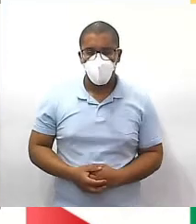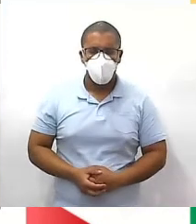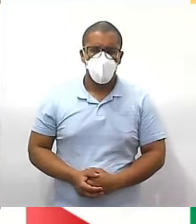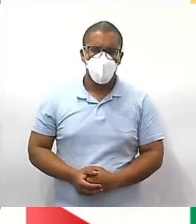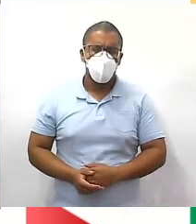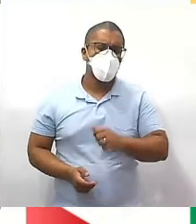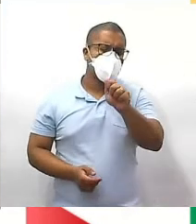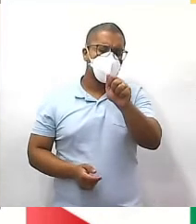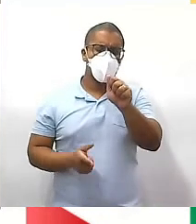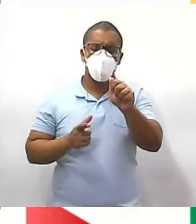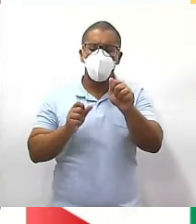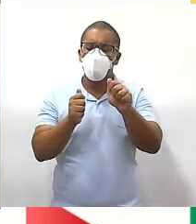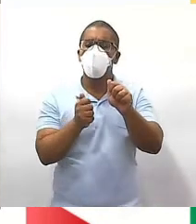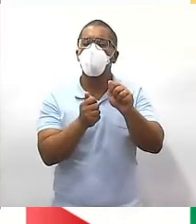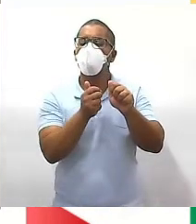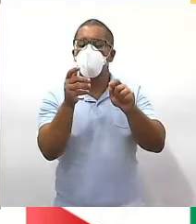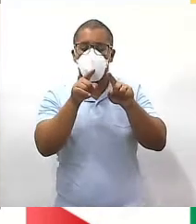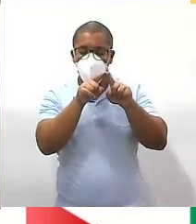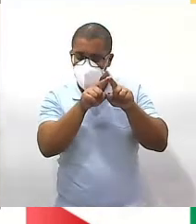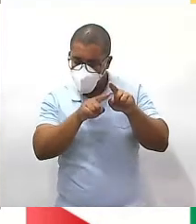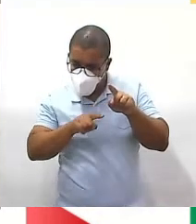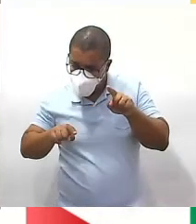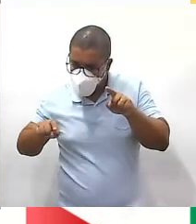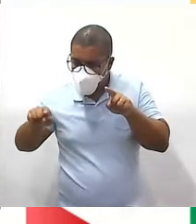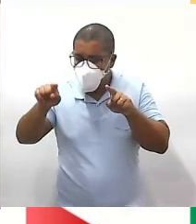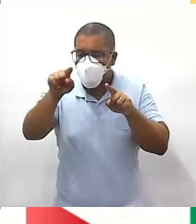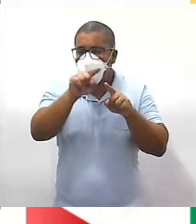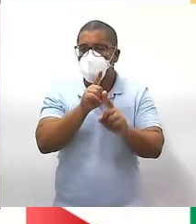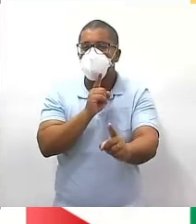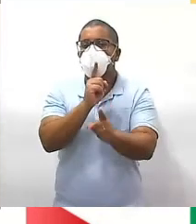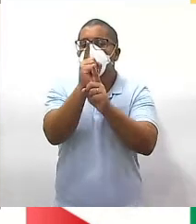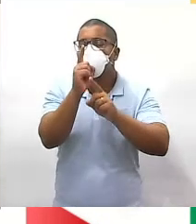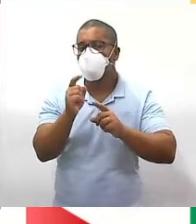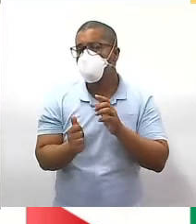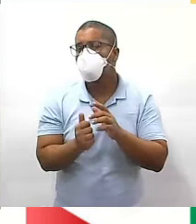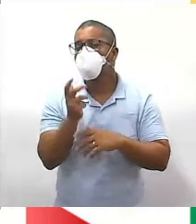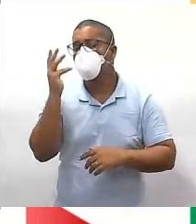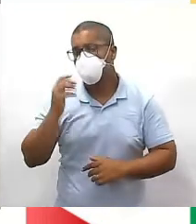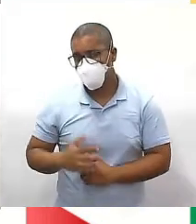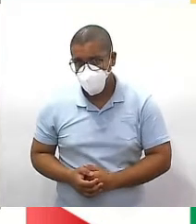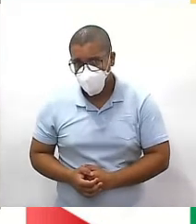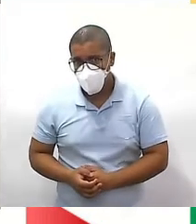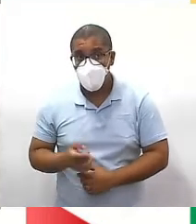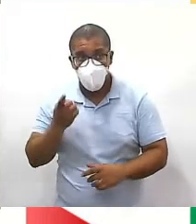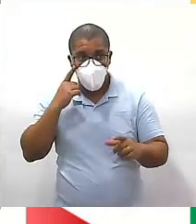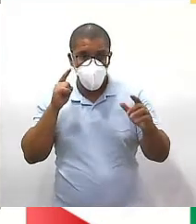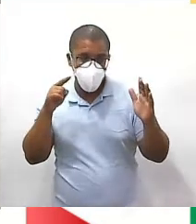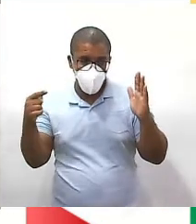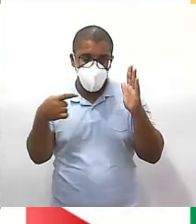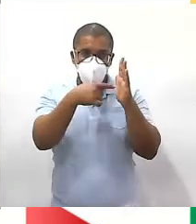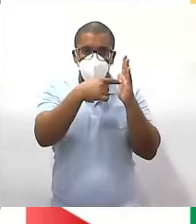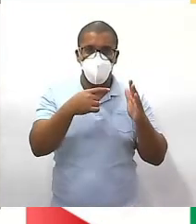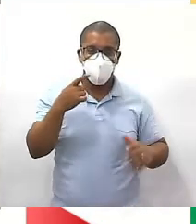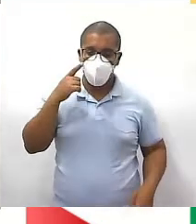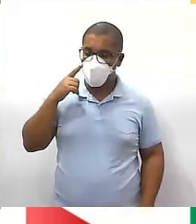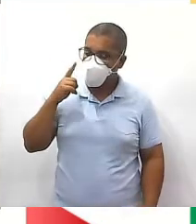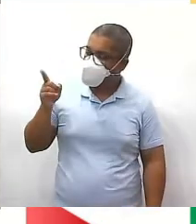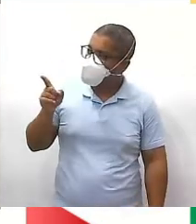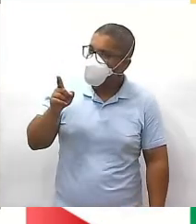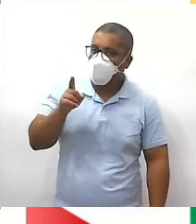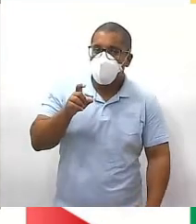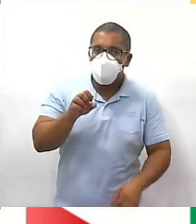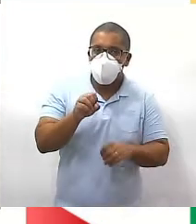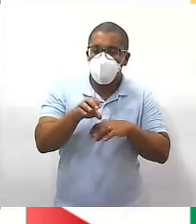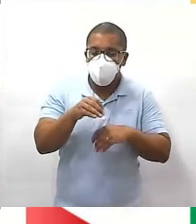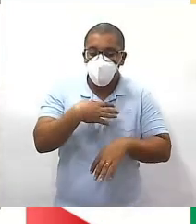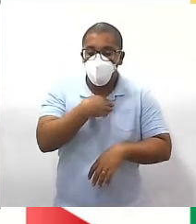de circunferência você identifica na composição desse alvo? Observa aí, ó, o H ensinando a seu